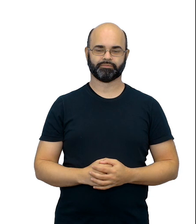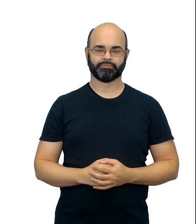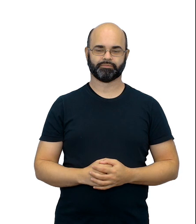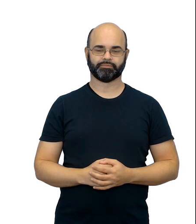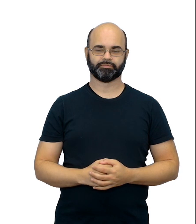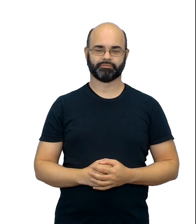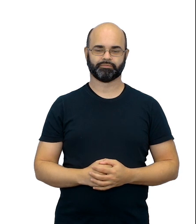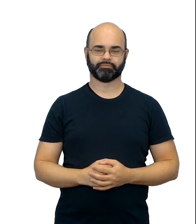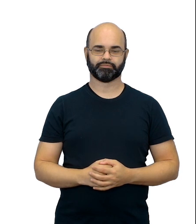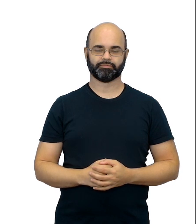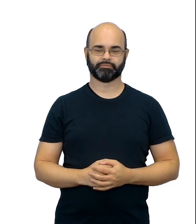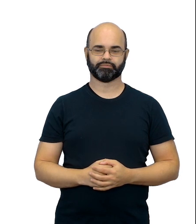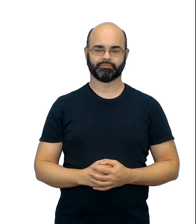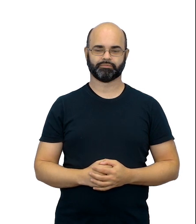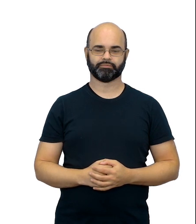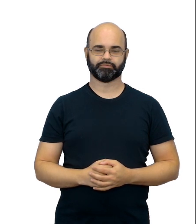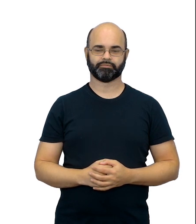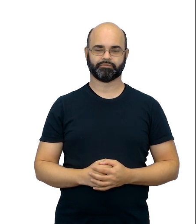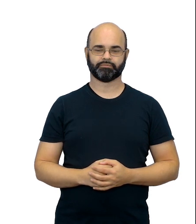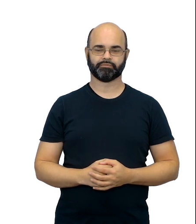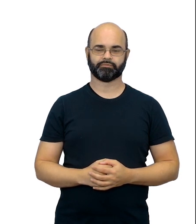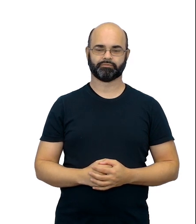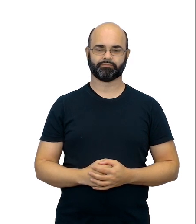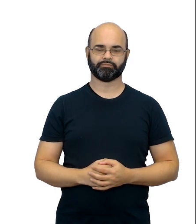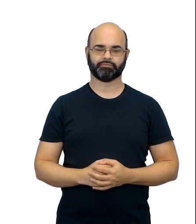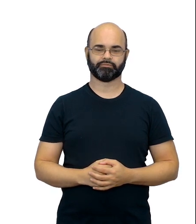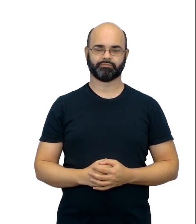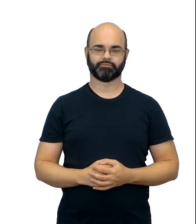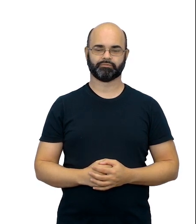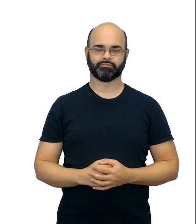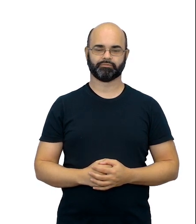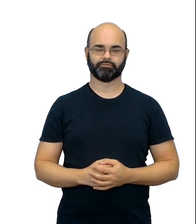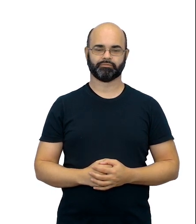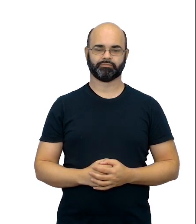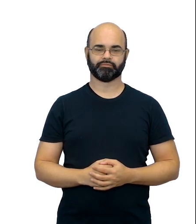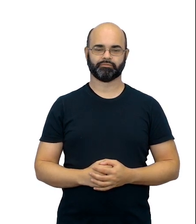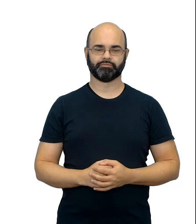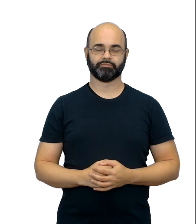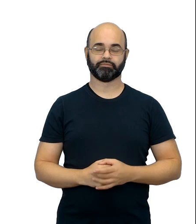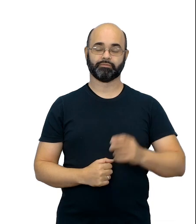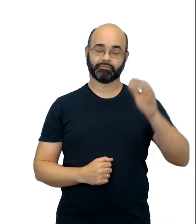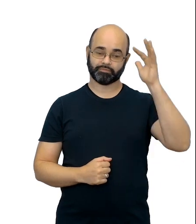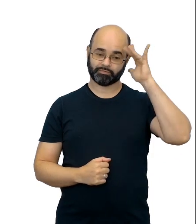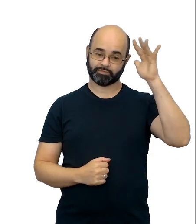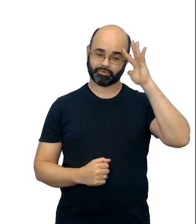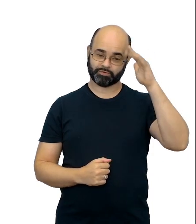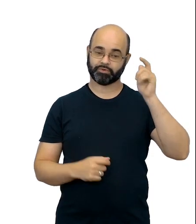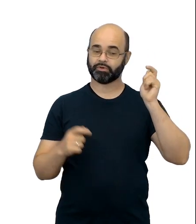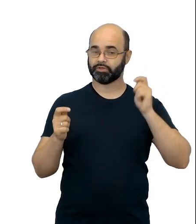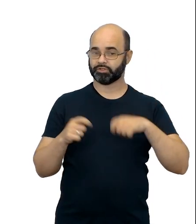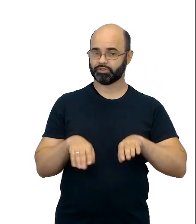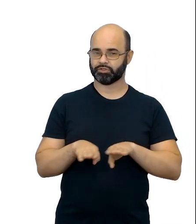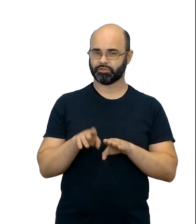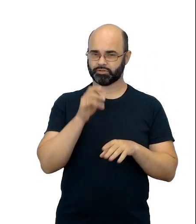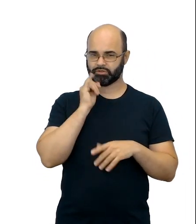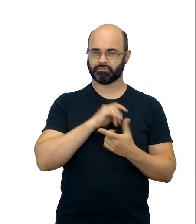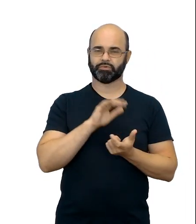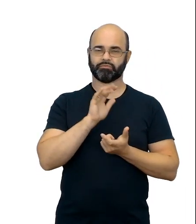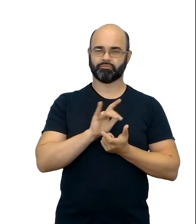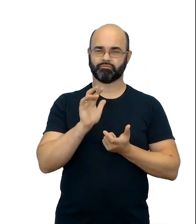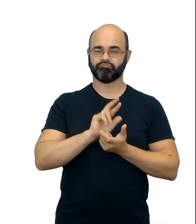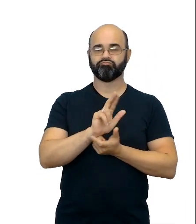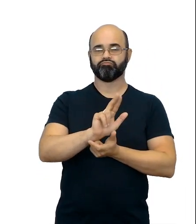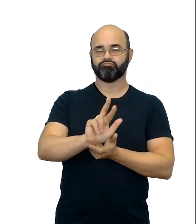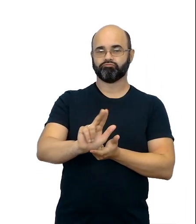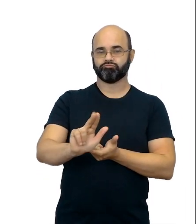Há também possibilidade de conhecer esses gêneros a partir dos aspectos teóricos da pedagogia dos multiletramentos que vão